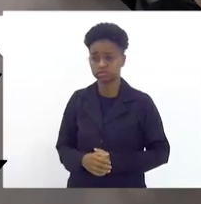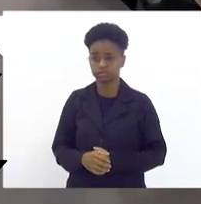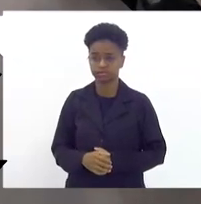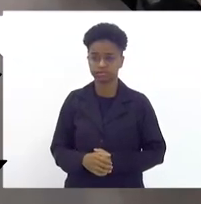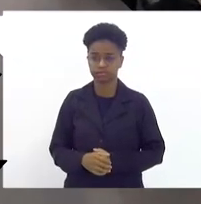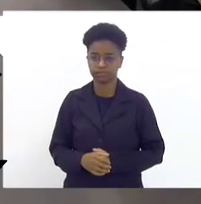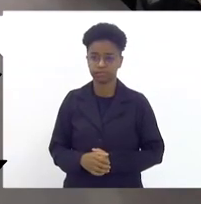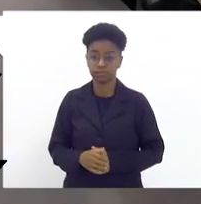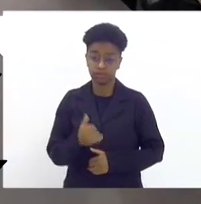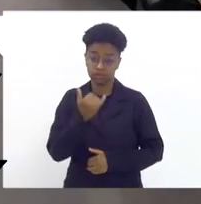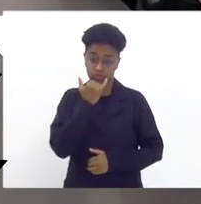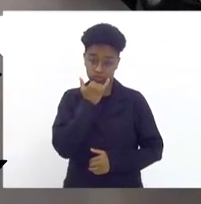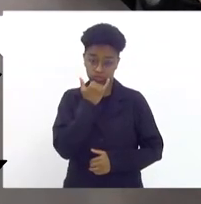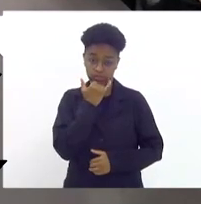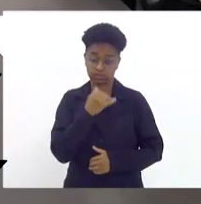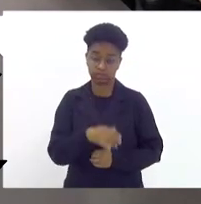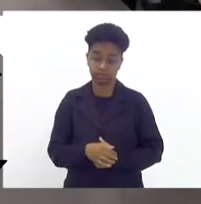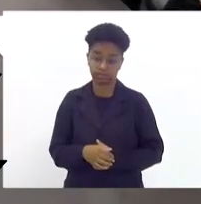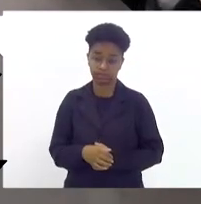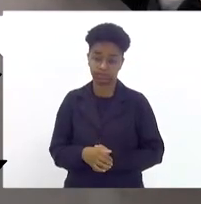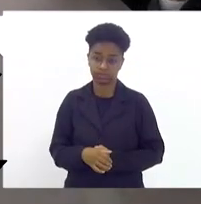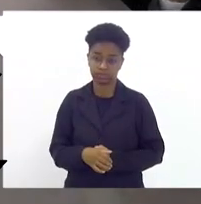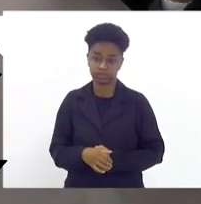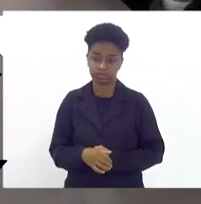desculpe. Deputado, eu pedido a palavra.